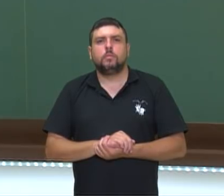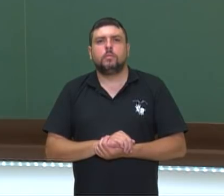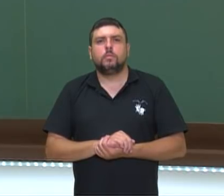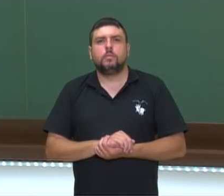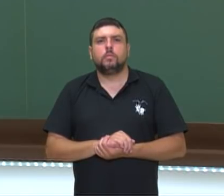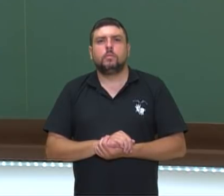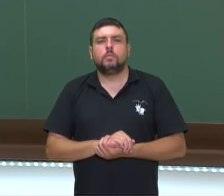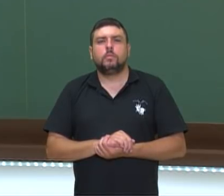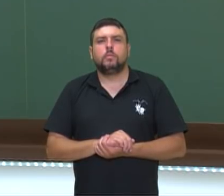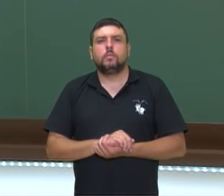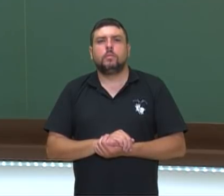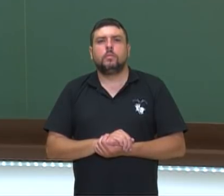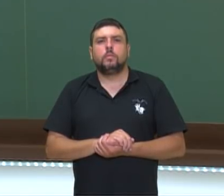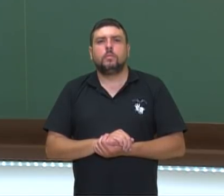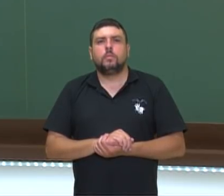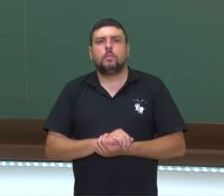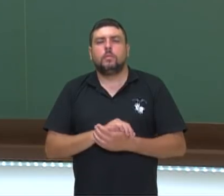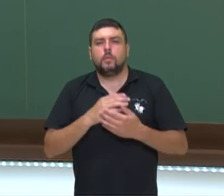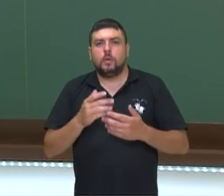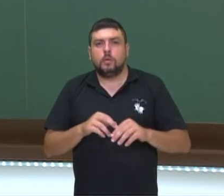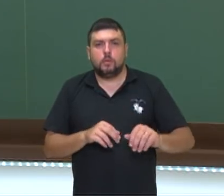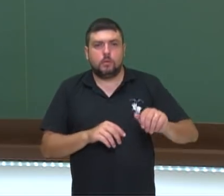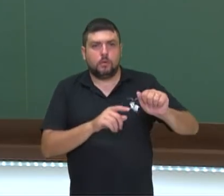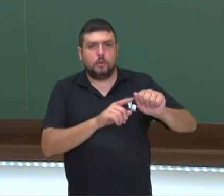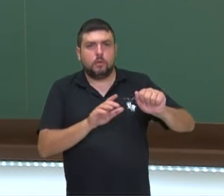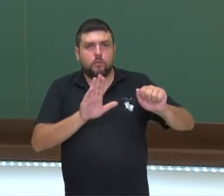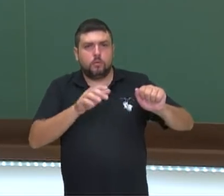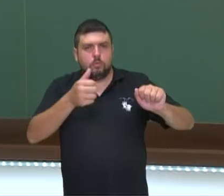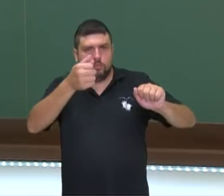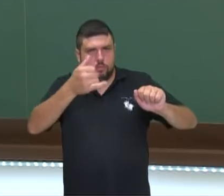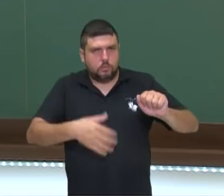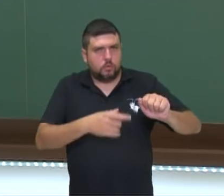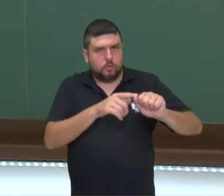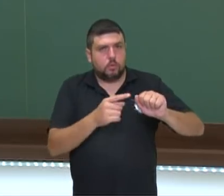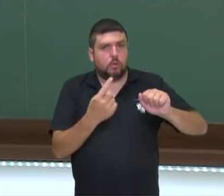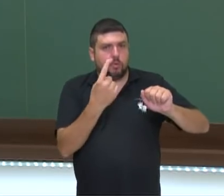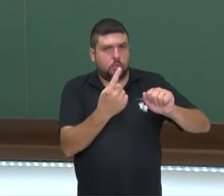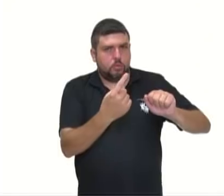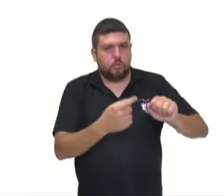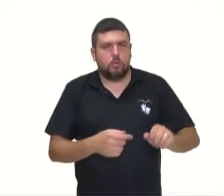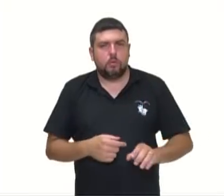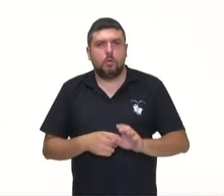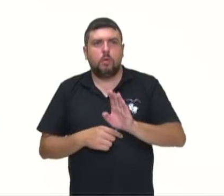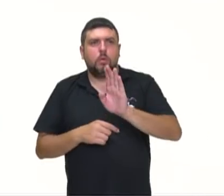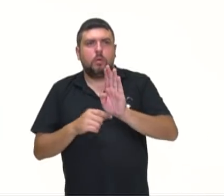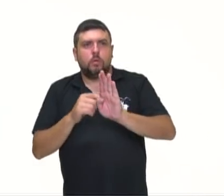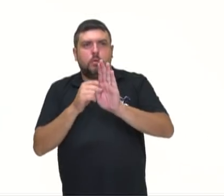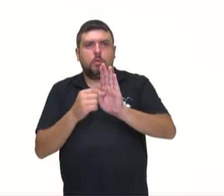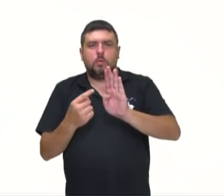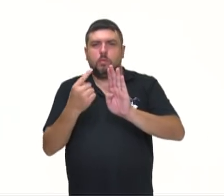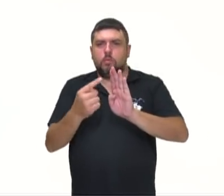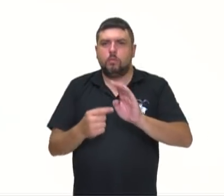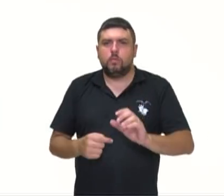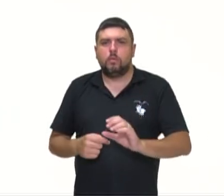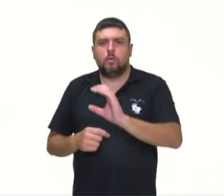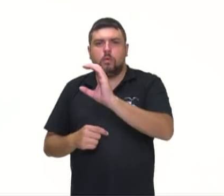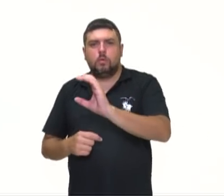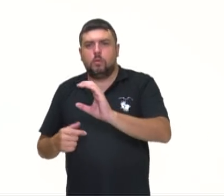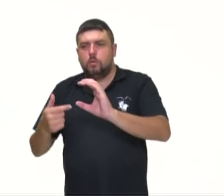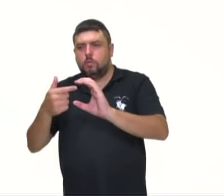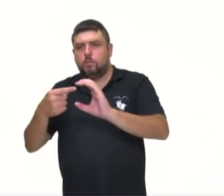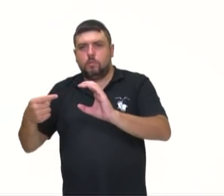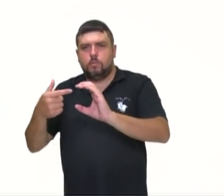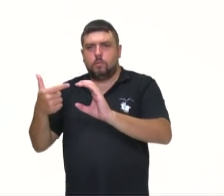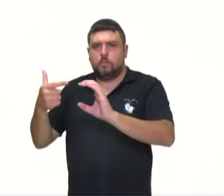gente quiser. Então, aqui o valor de A, que eu já falei, vale 1, B 1, e o valor de C, menos 20. Aplicando